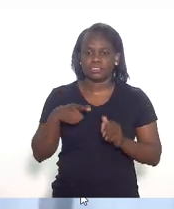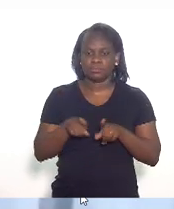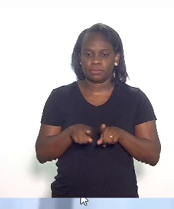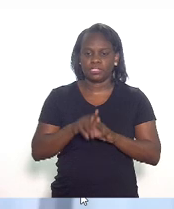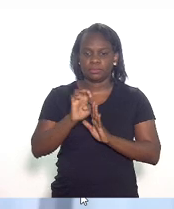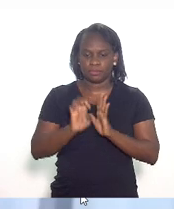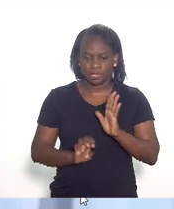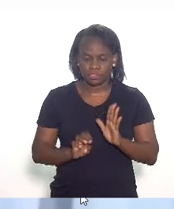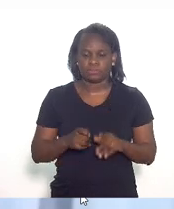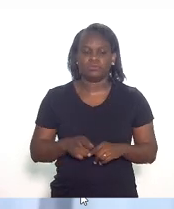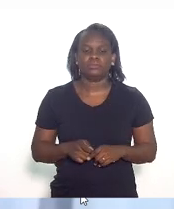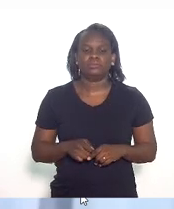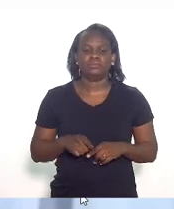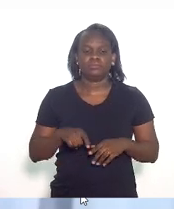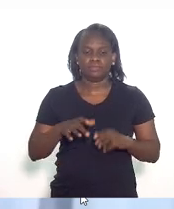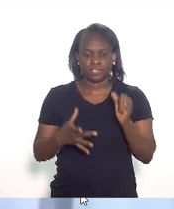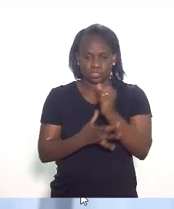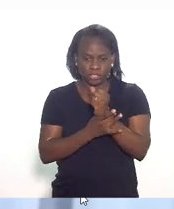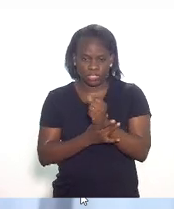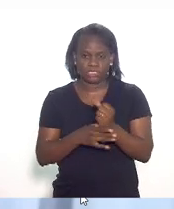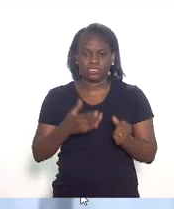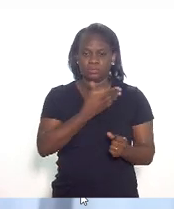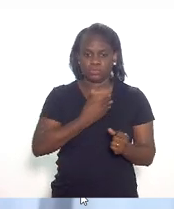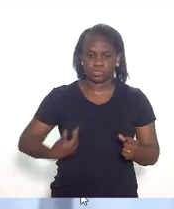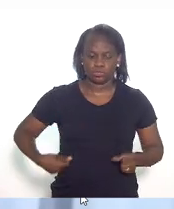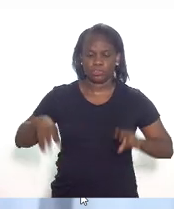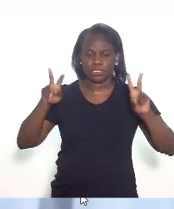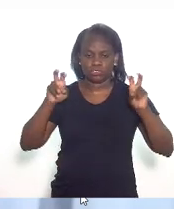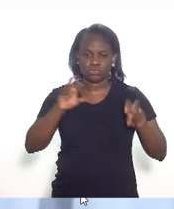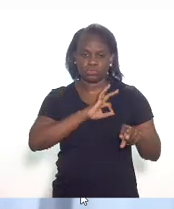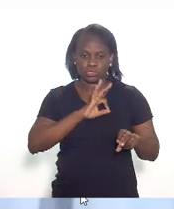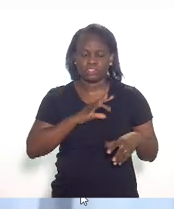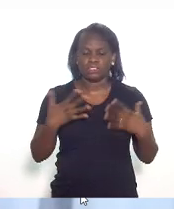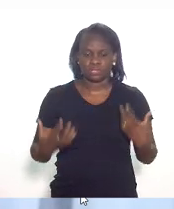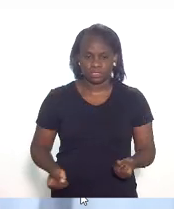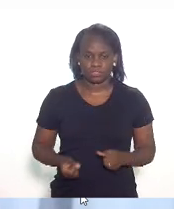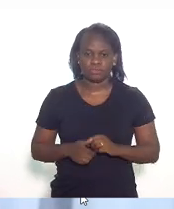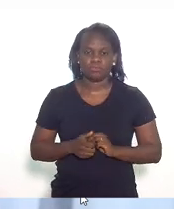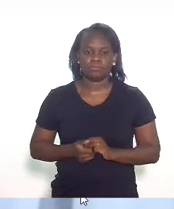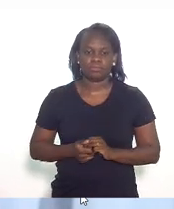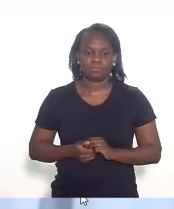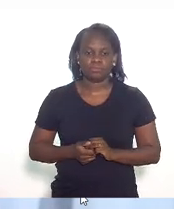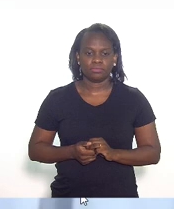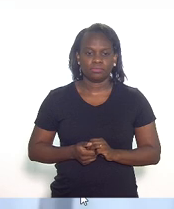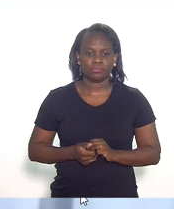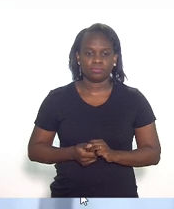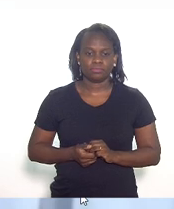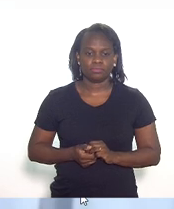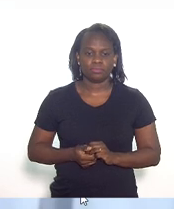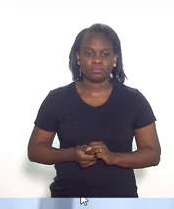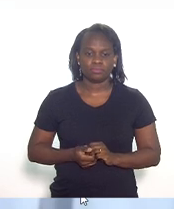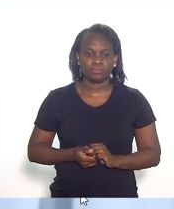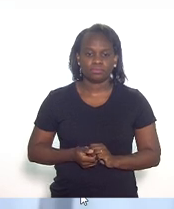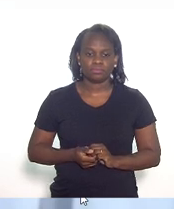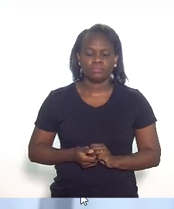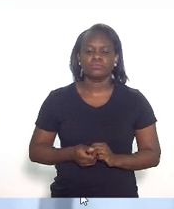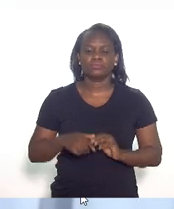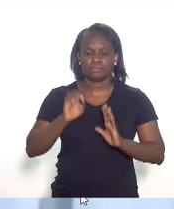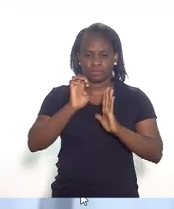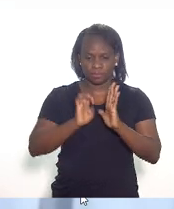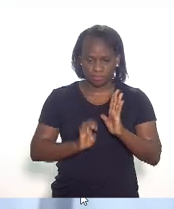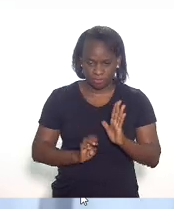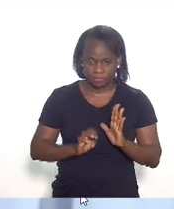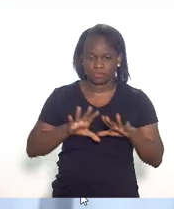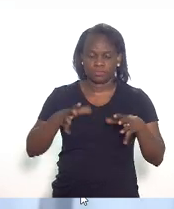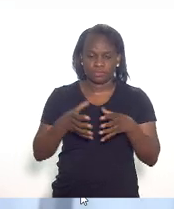emendas. De segurança pública e assuntos de polícia favorável. Com as emendas